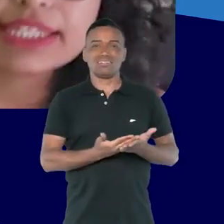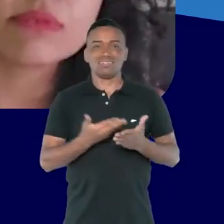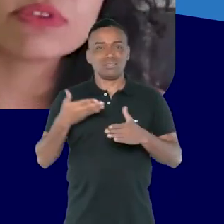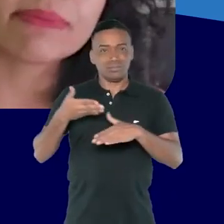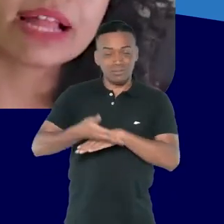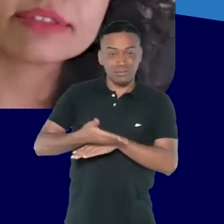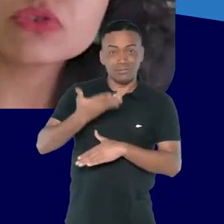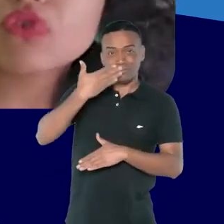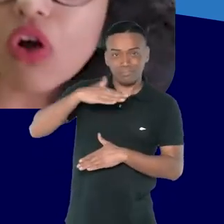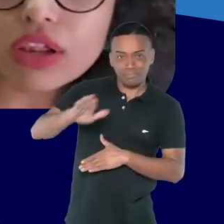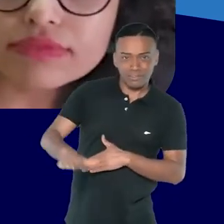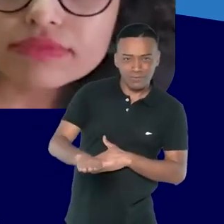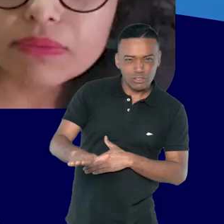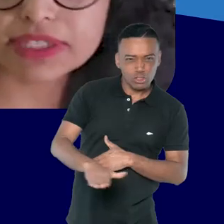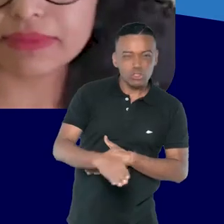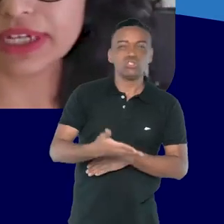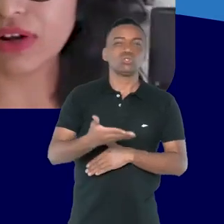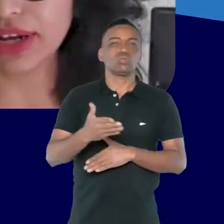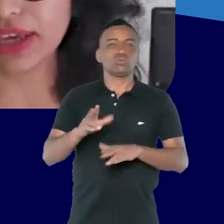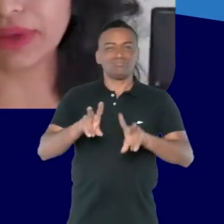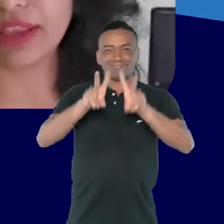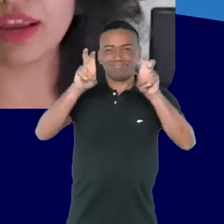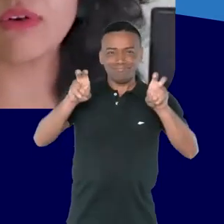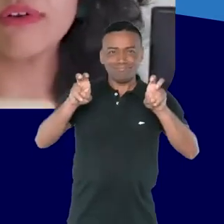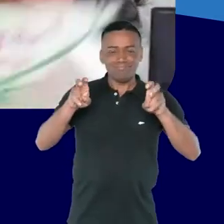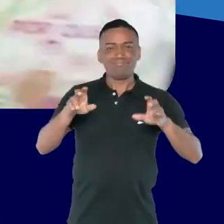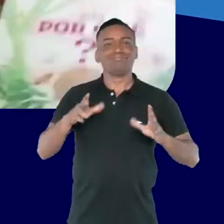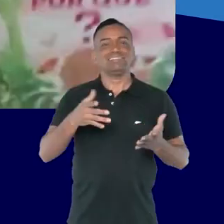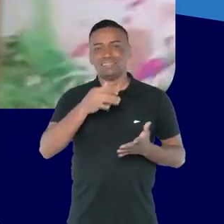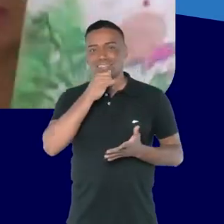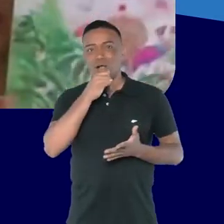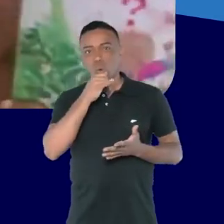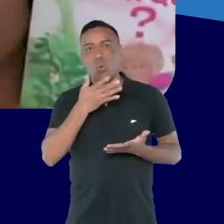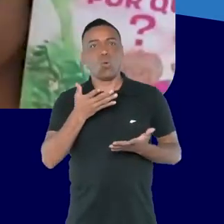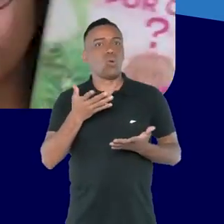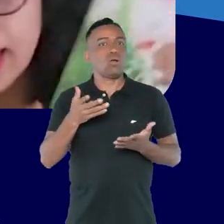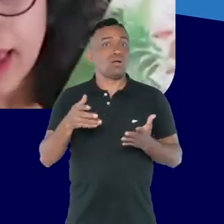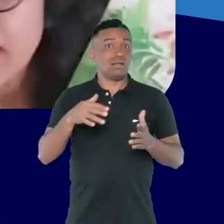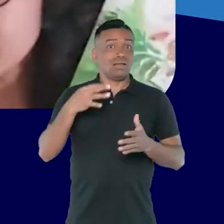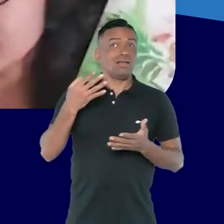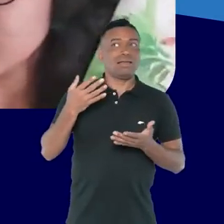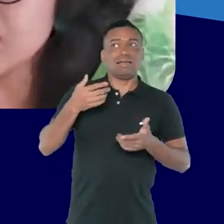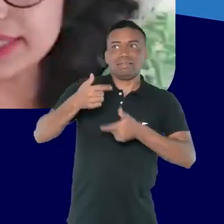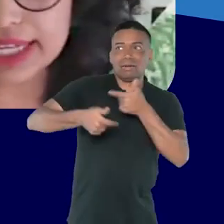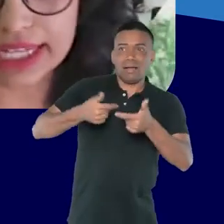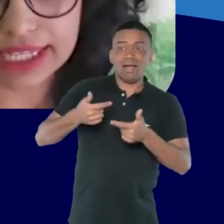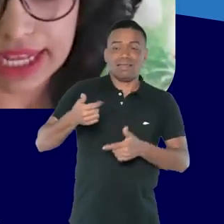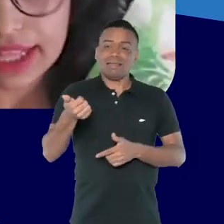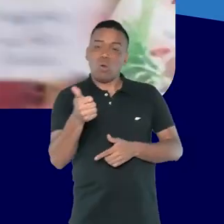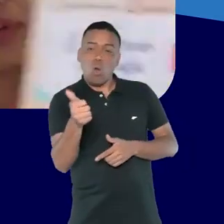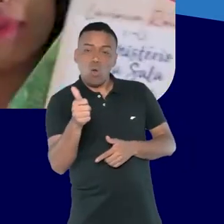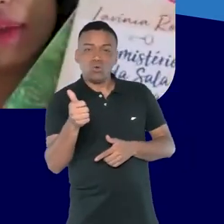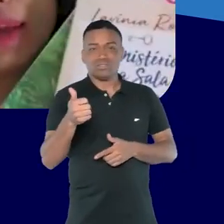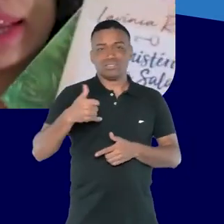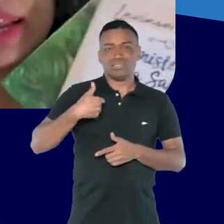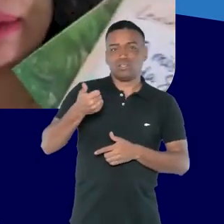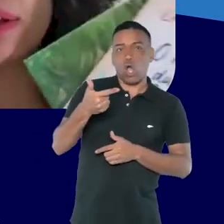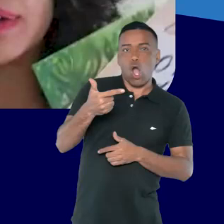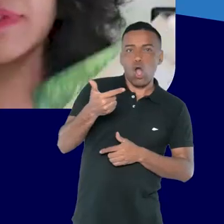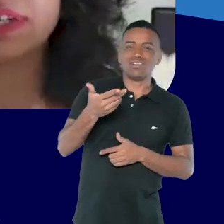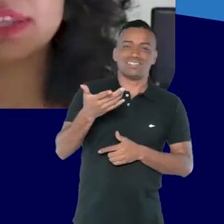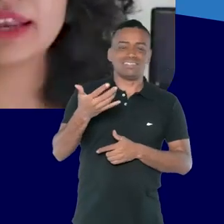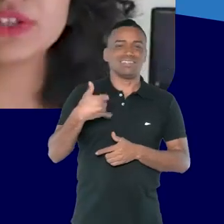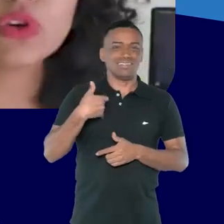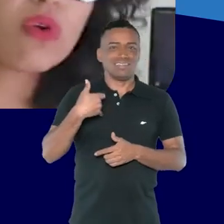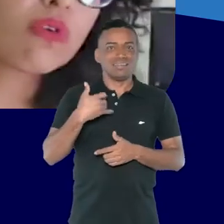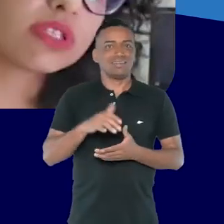livros, eles são muito trabalhados em escola. Então, principalmente agora que eu entrei com o infantil no Mais Porquê, tem o Mistério da Sala Secreta, que é um livro também que trabalha